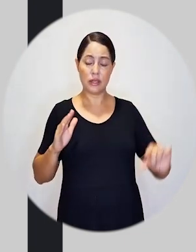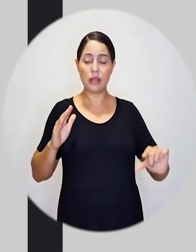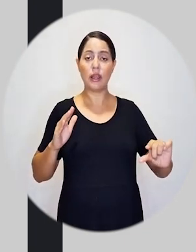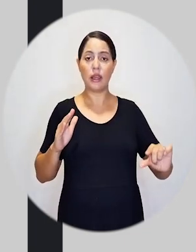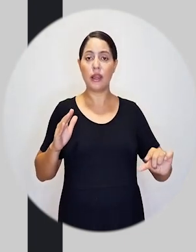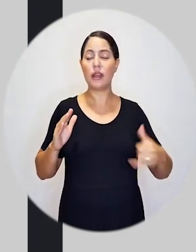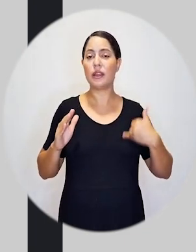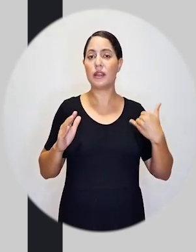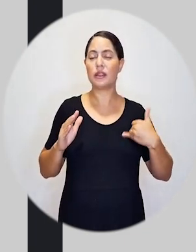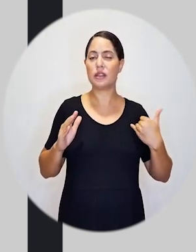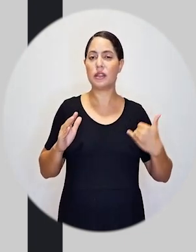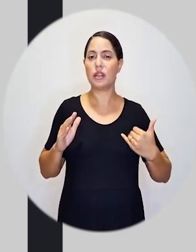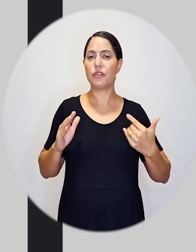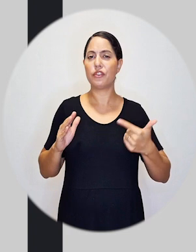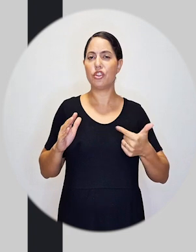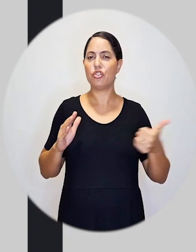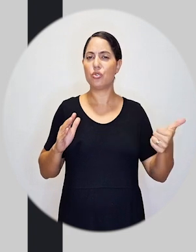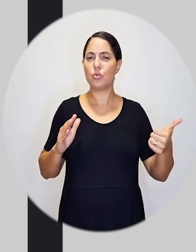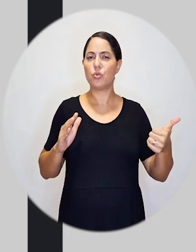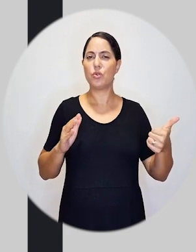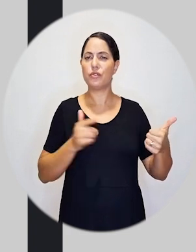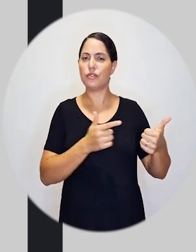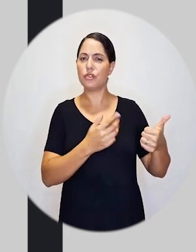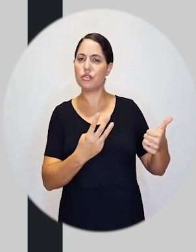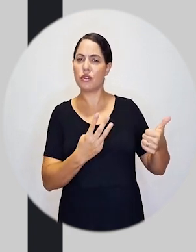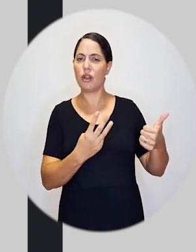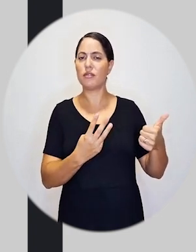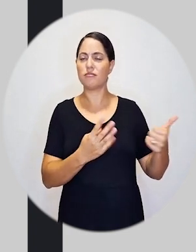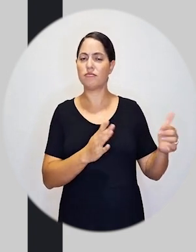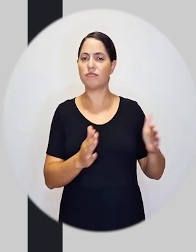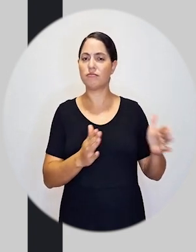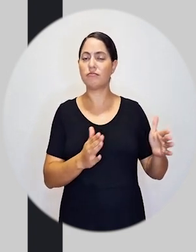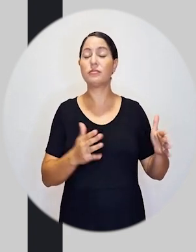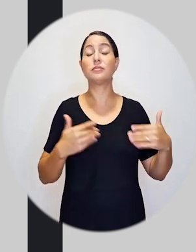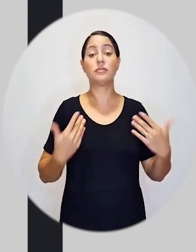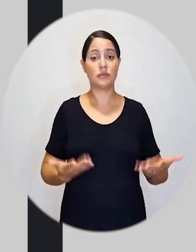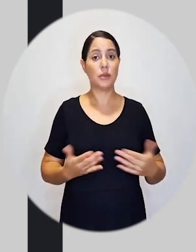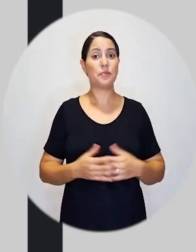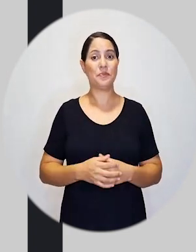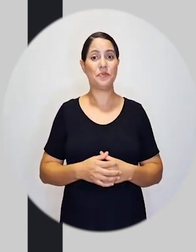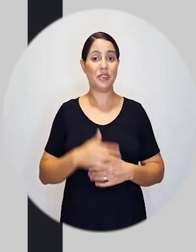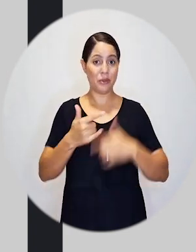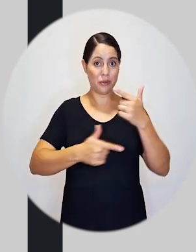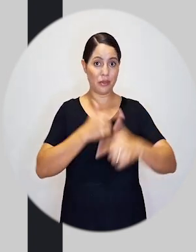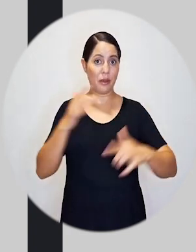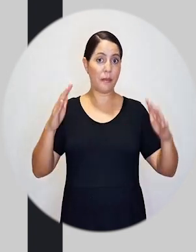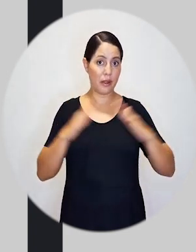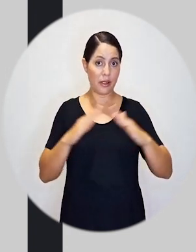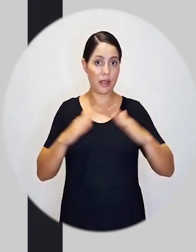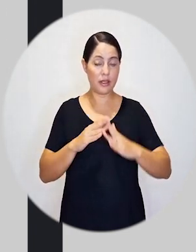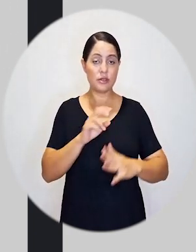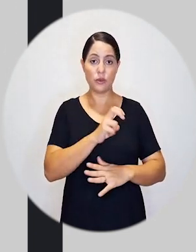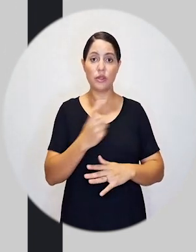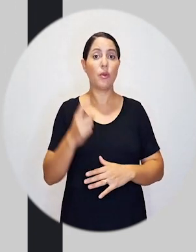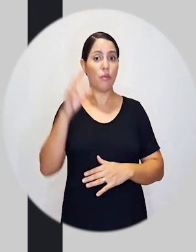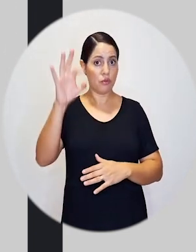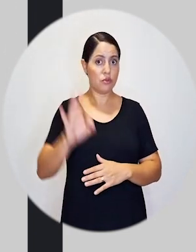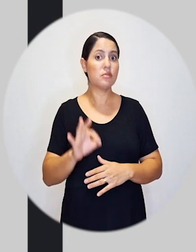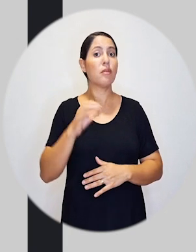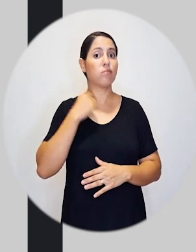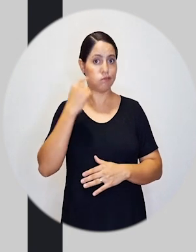caindo para 56% entre os que têm entre 21 e 23 anos. O home office é o meio de trabalho